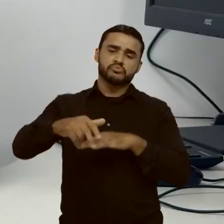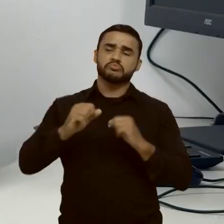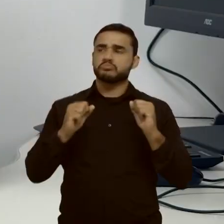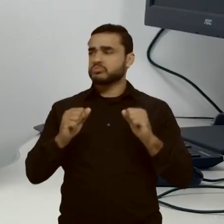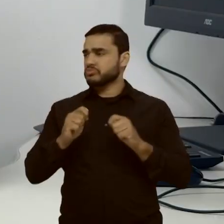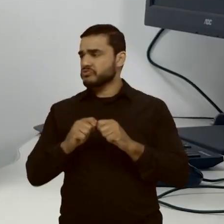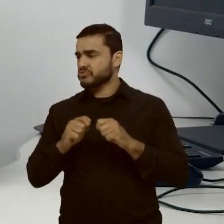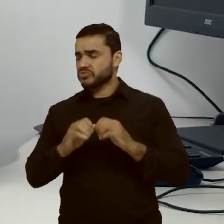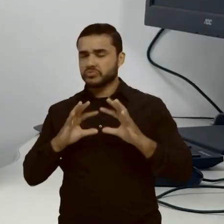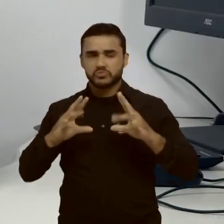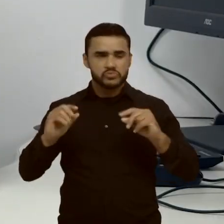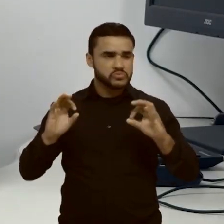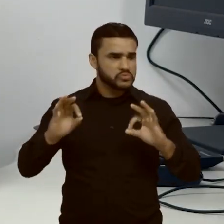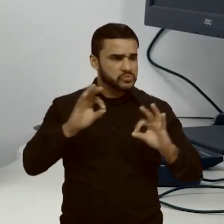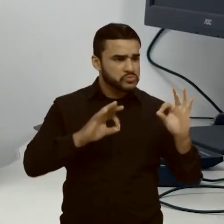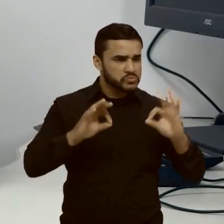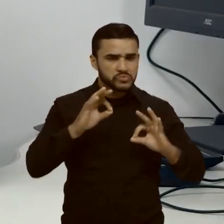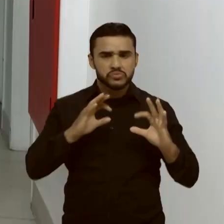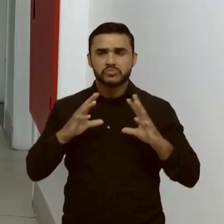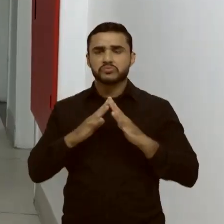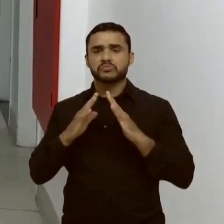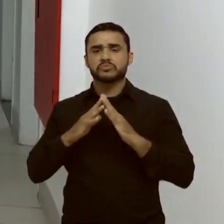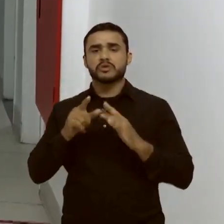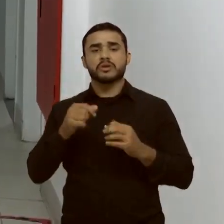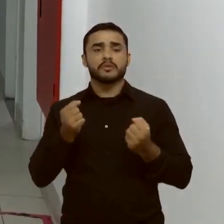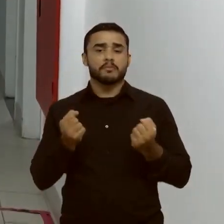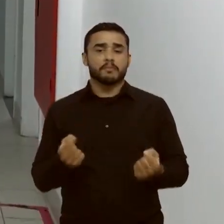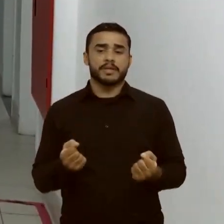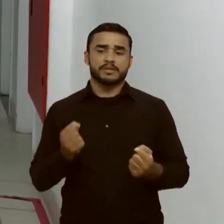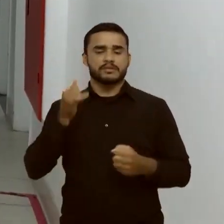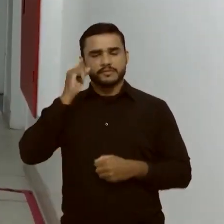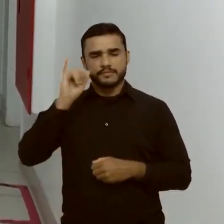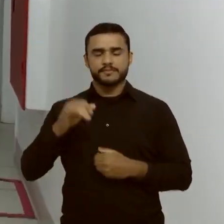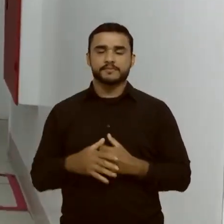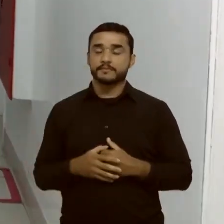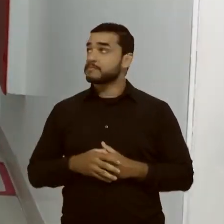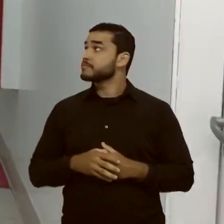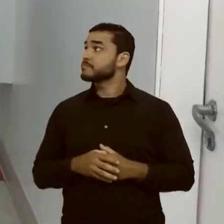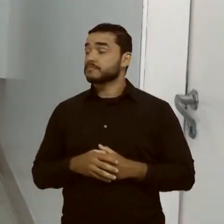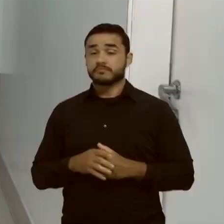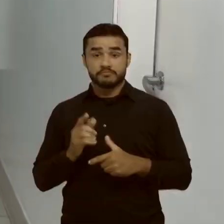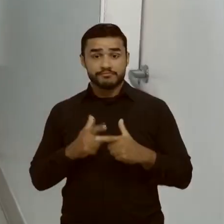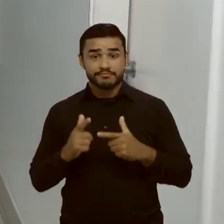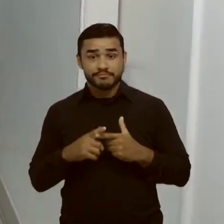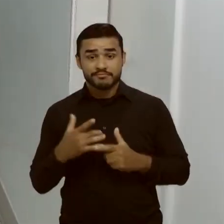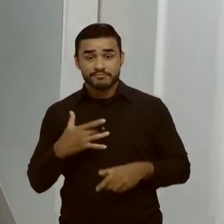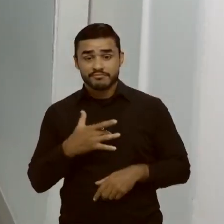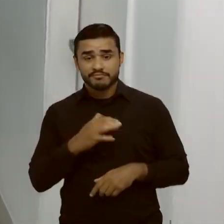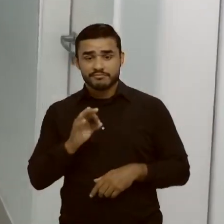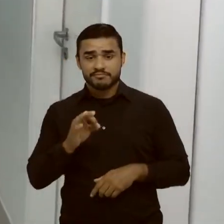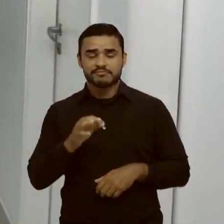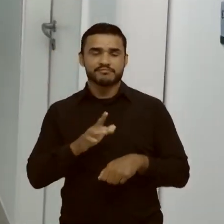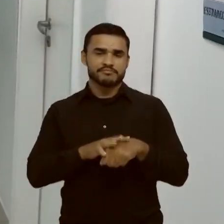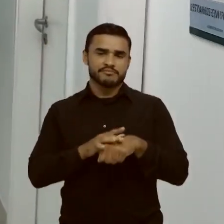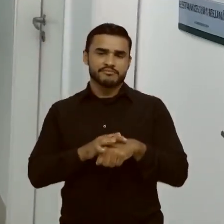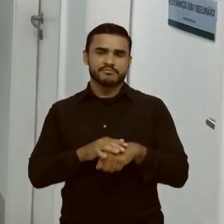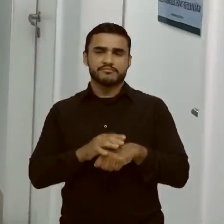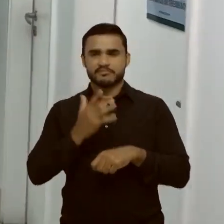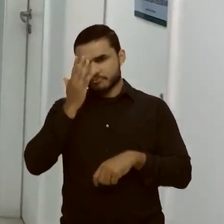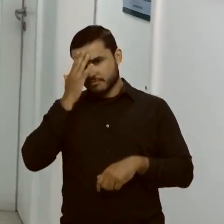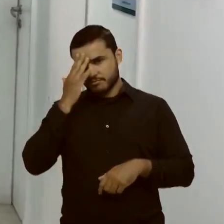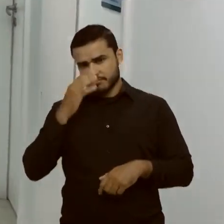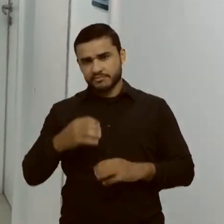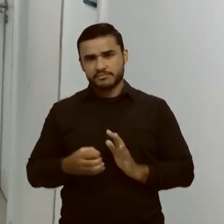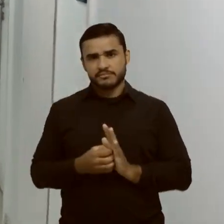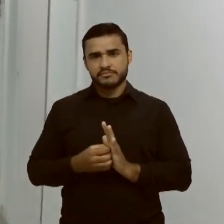casa, evitando pegar peso exagerado. Assim como outros problemas de saúde, o diagnóstico precoce da hérnia da